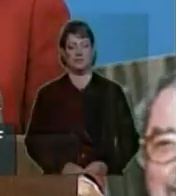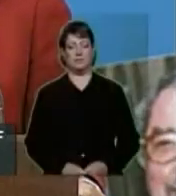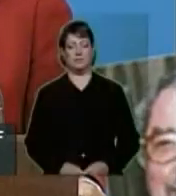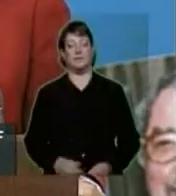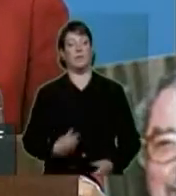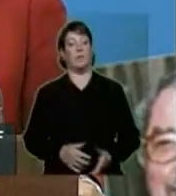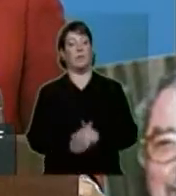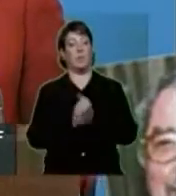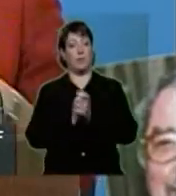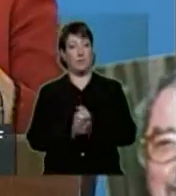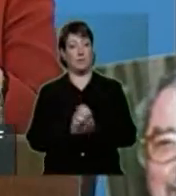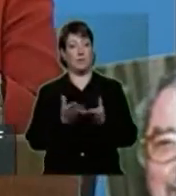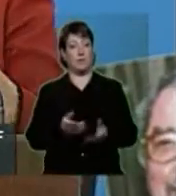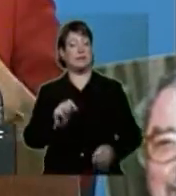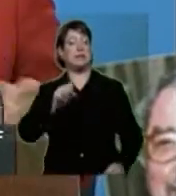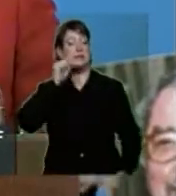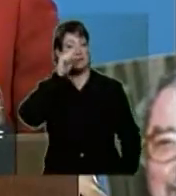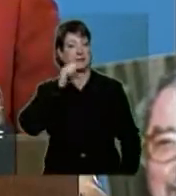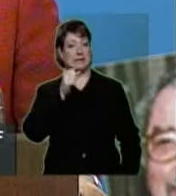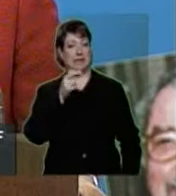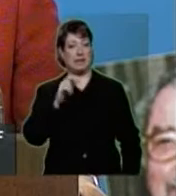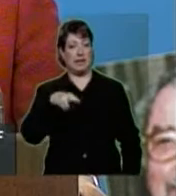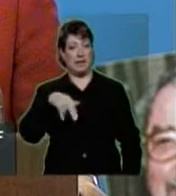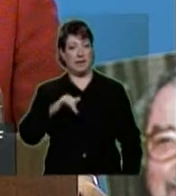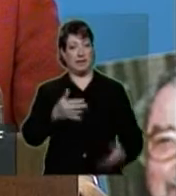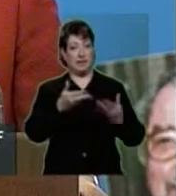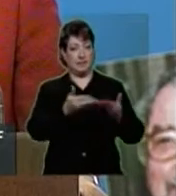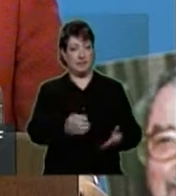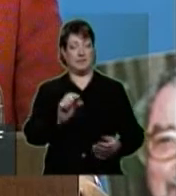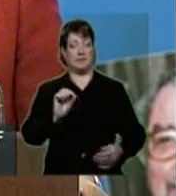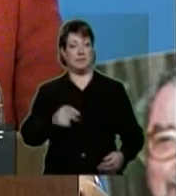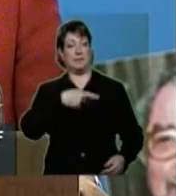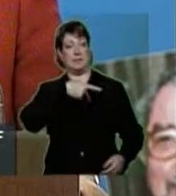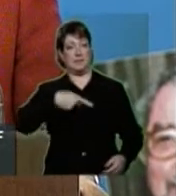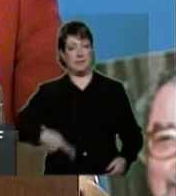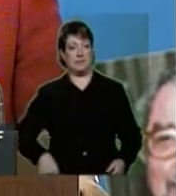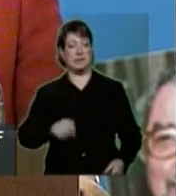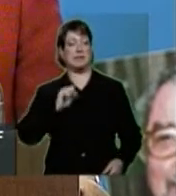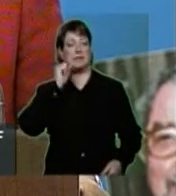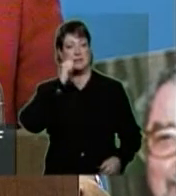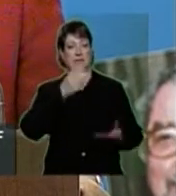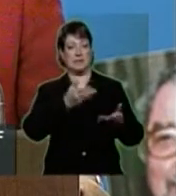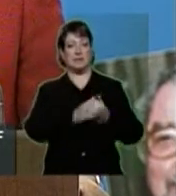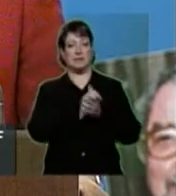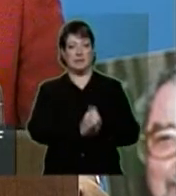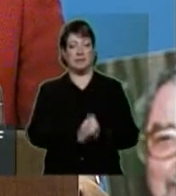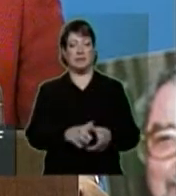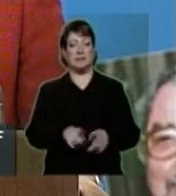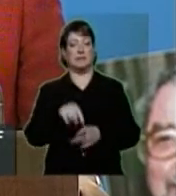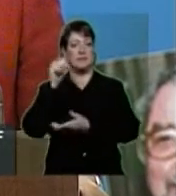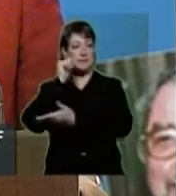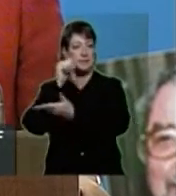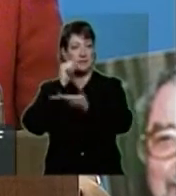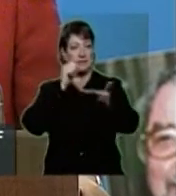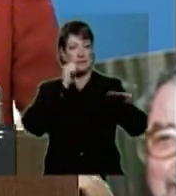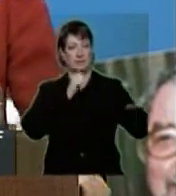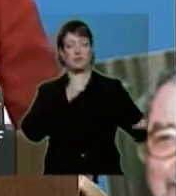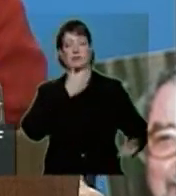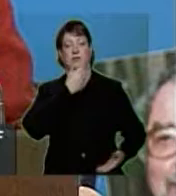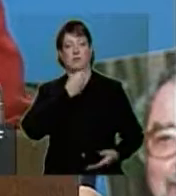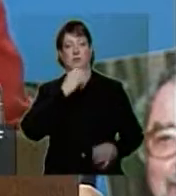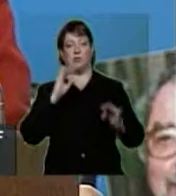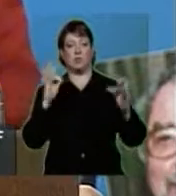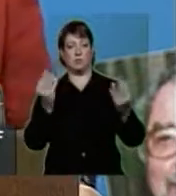Cumprimento o senador José Sarney, presidente do Senado, as senhoras e os senhores ministros de Estado,